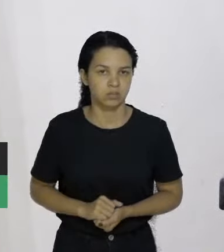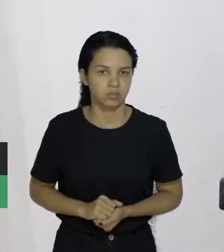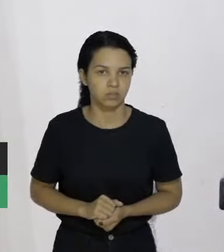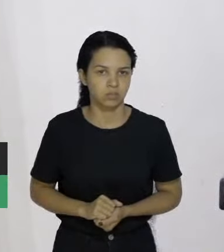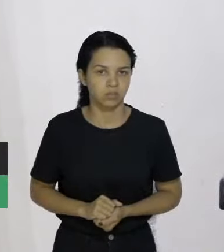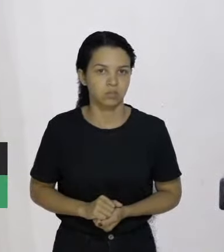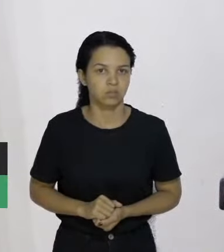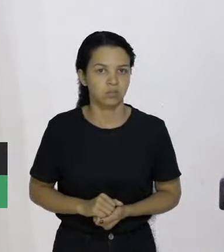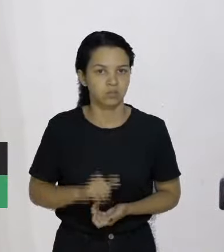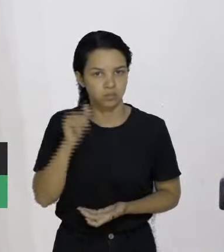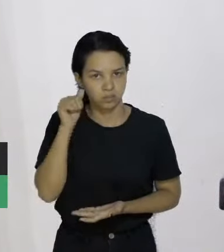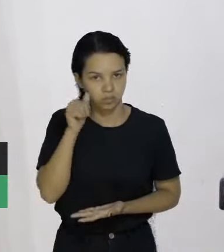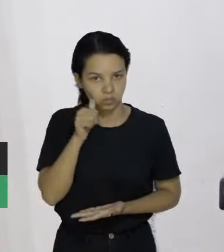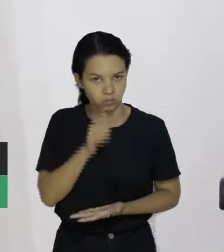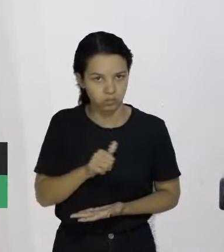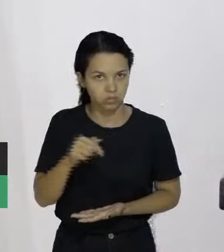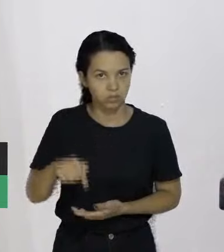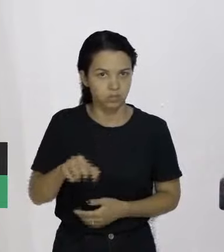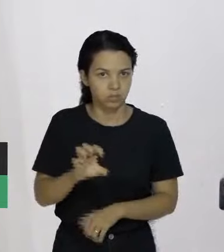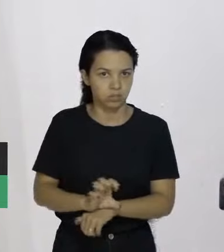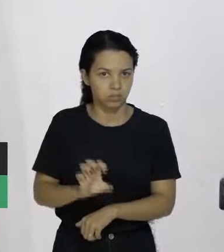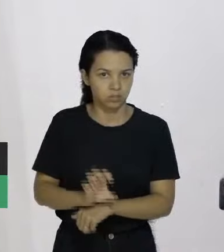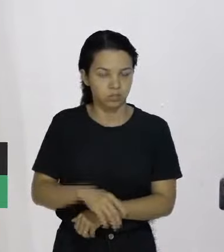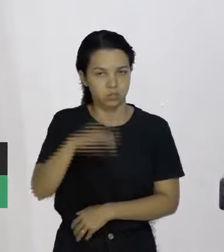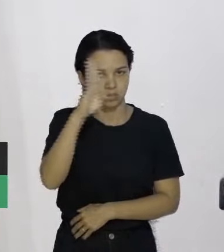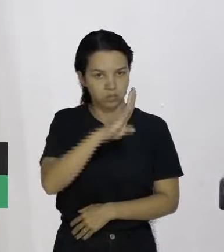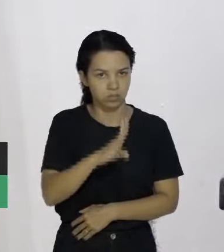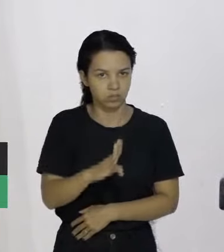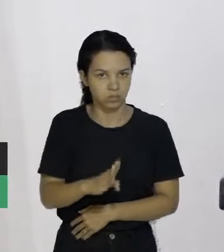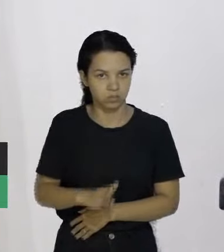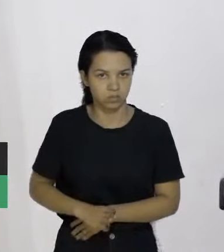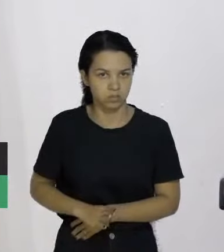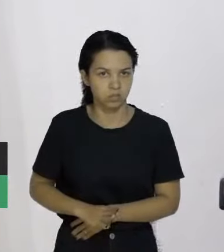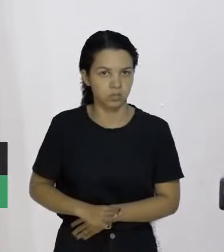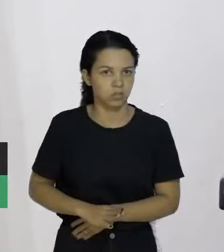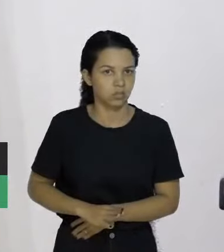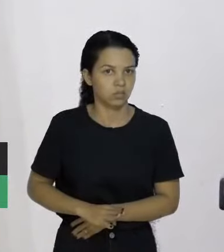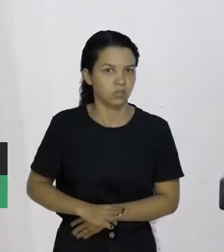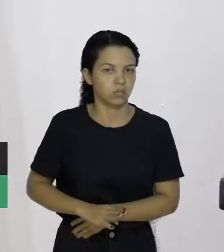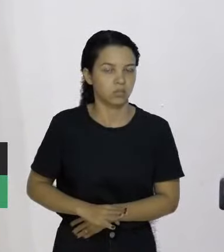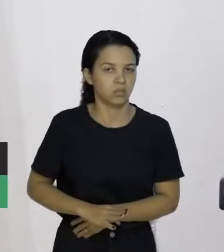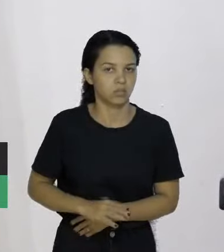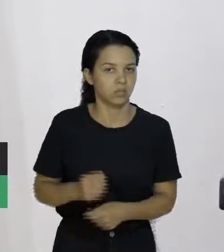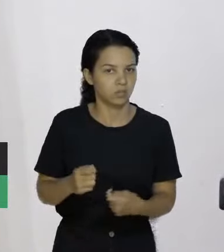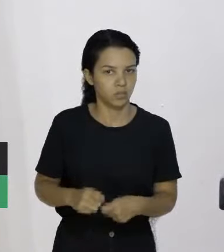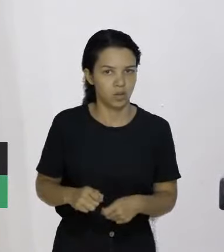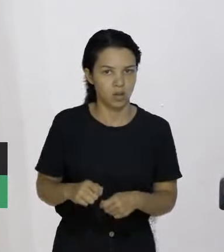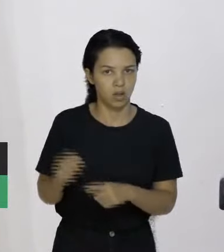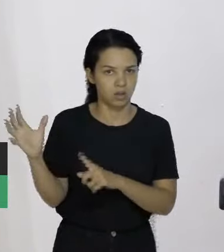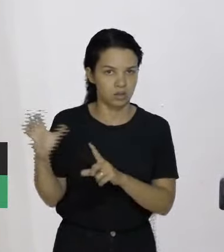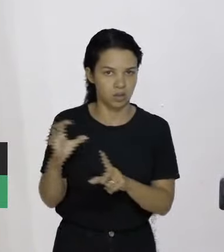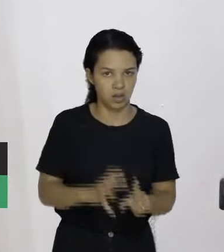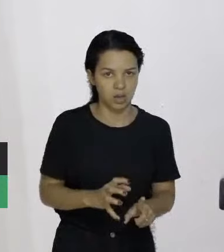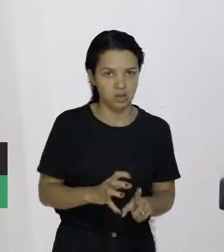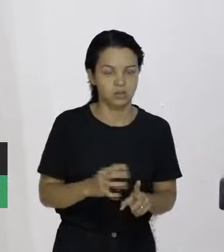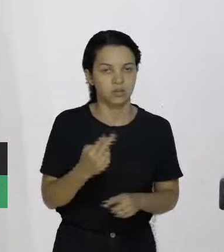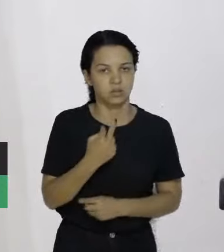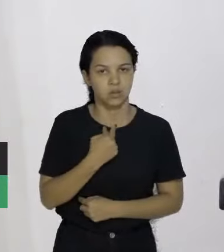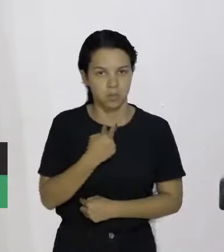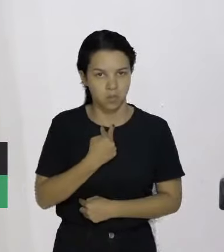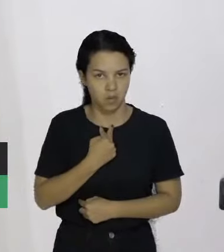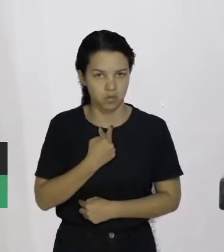as mulheres do nosso estado e do Brasil não merecem ser atacadas dessa forma